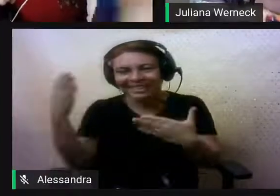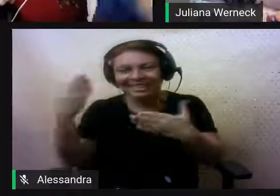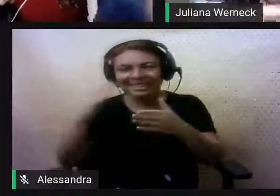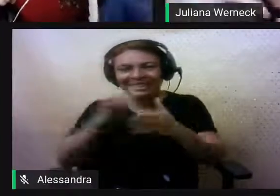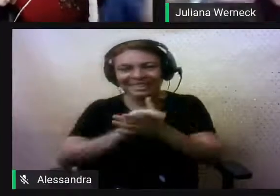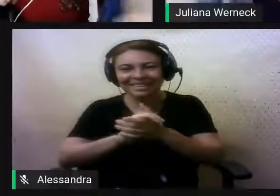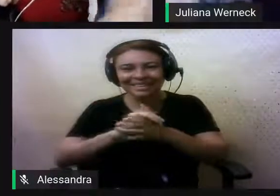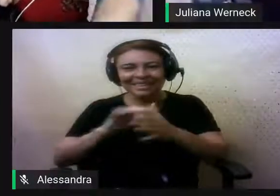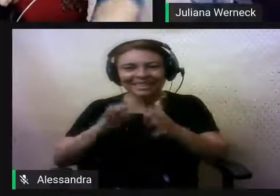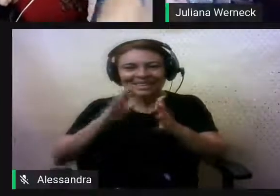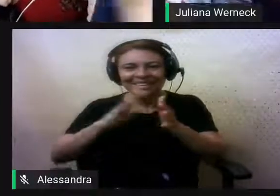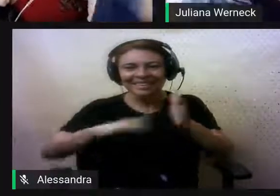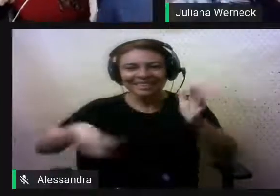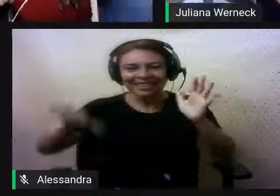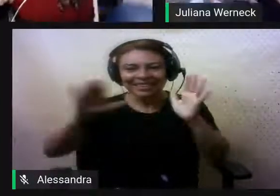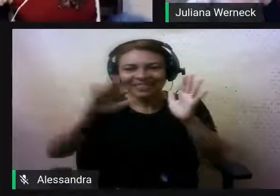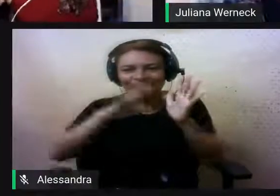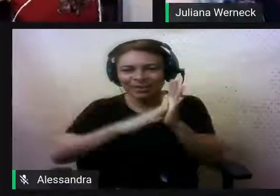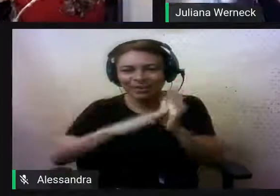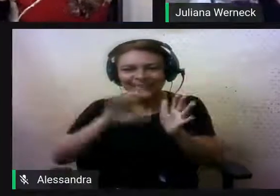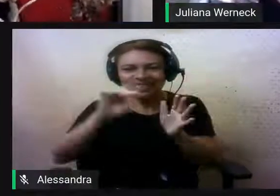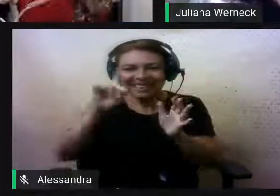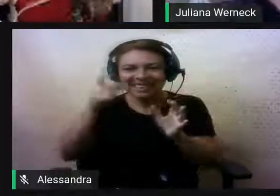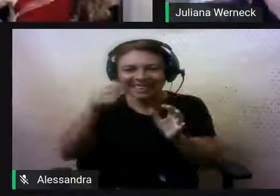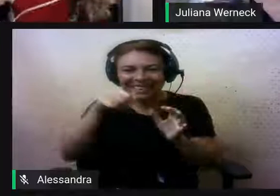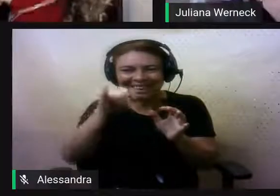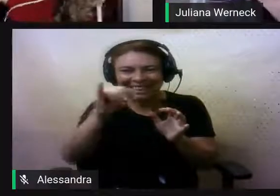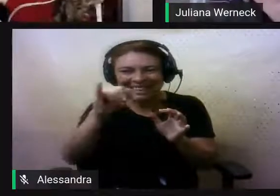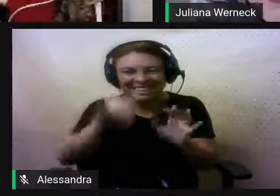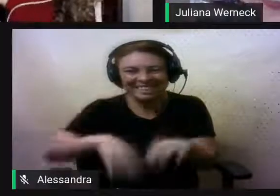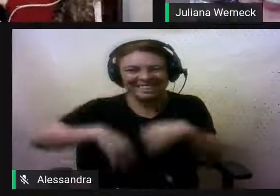Vamos todo mundo e dane-se tudo.